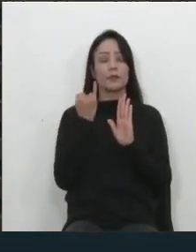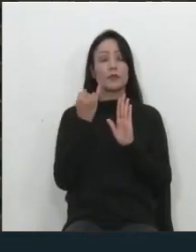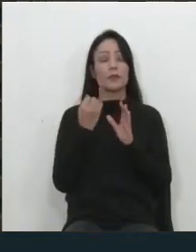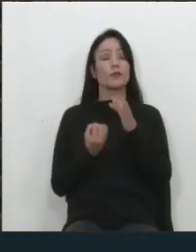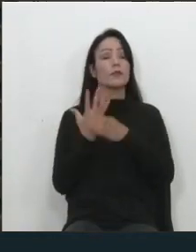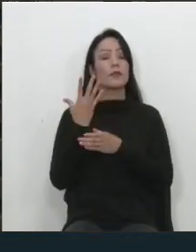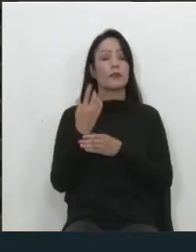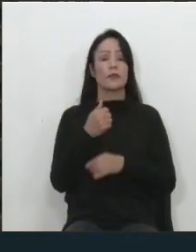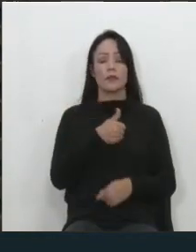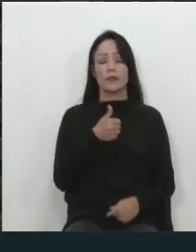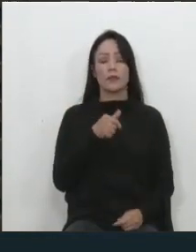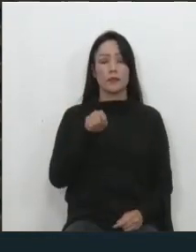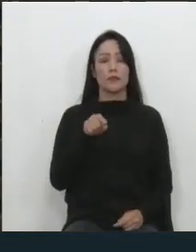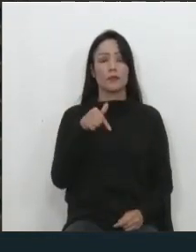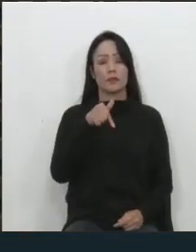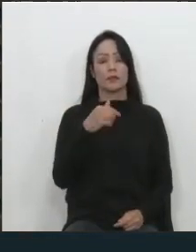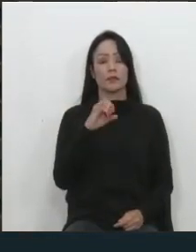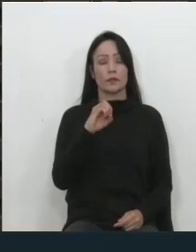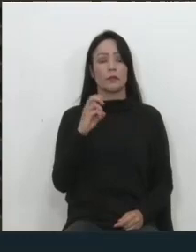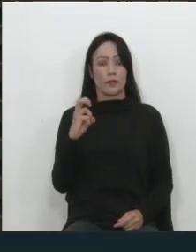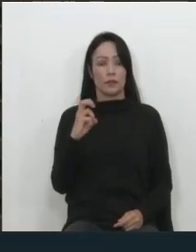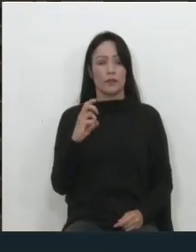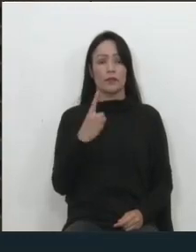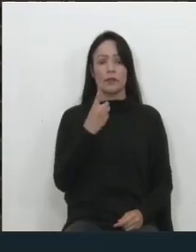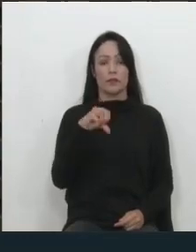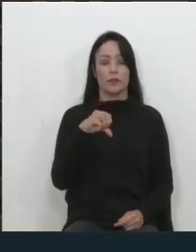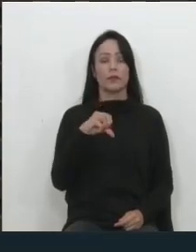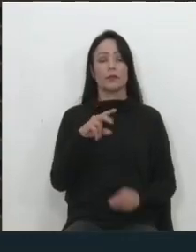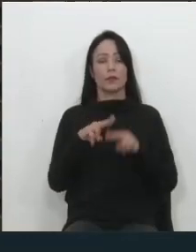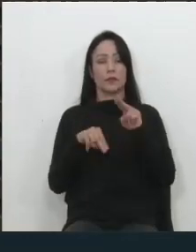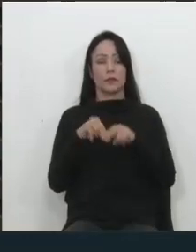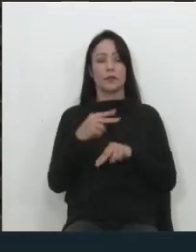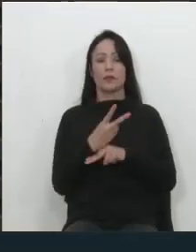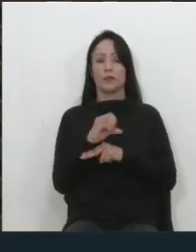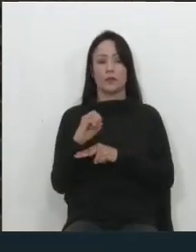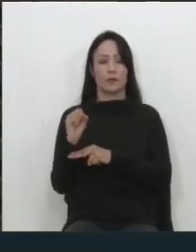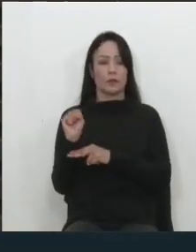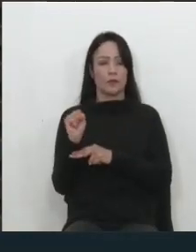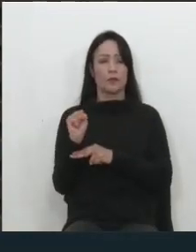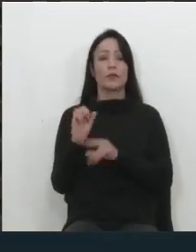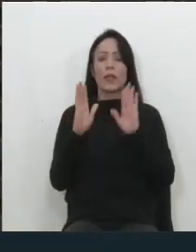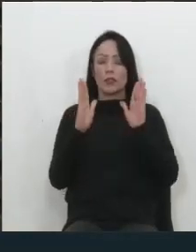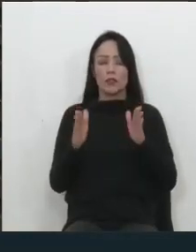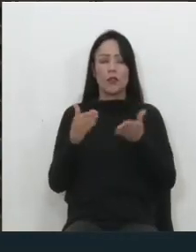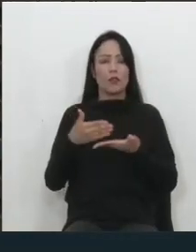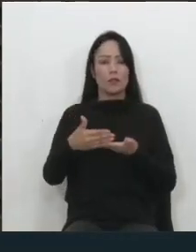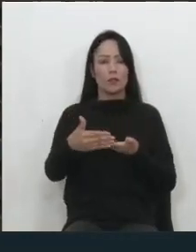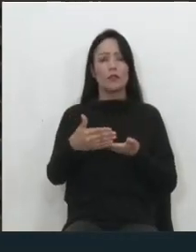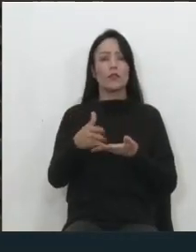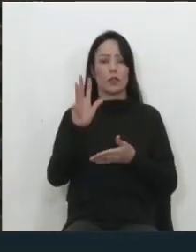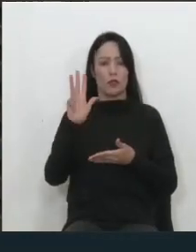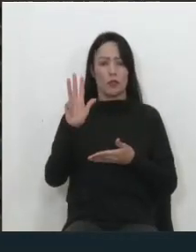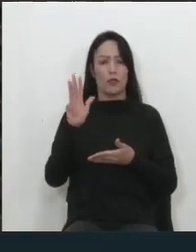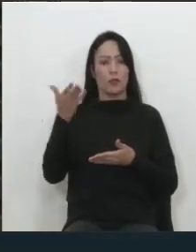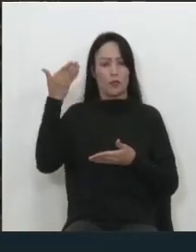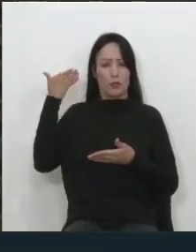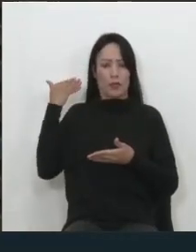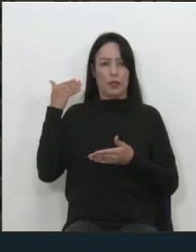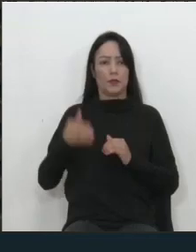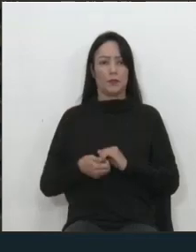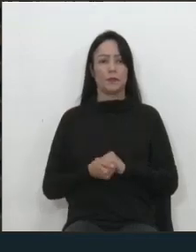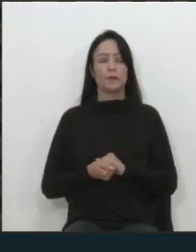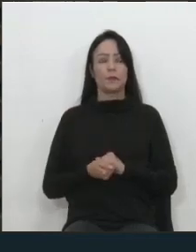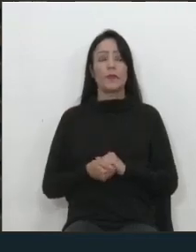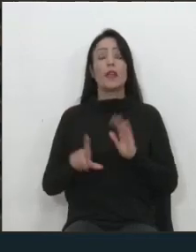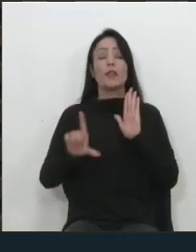a Lei 11.705, 19 de junho de 2008. Já no mandato do presidente Luiz Inácio Lula da Silva. É a